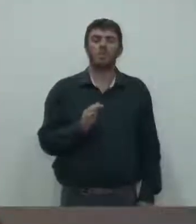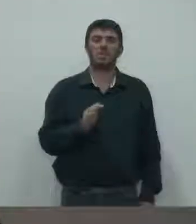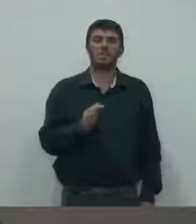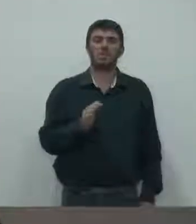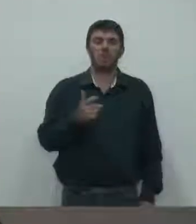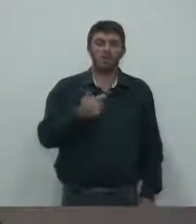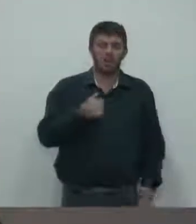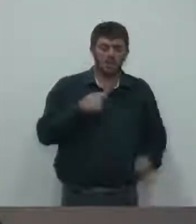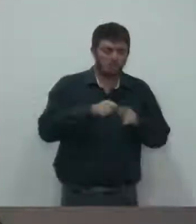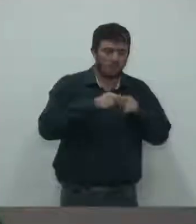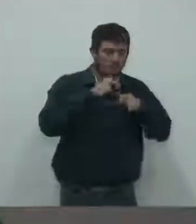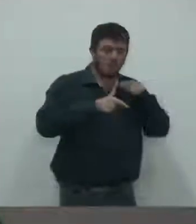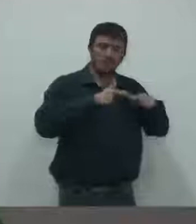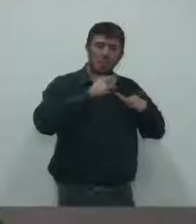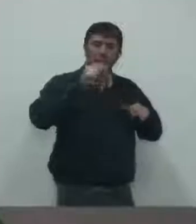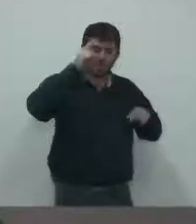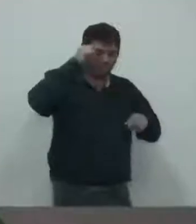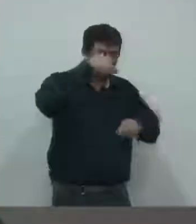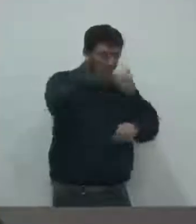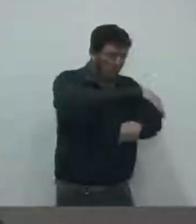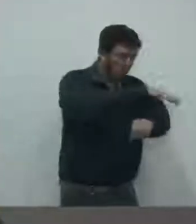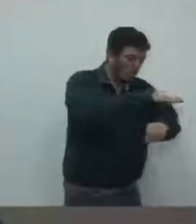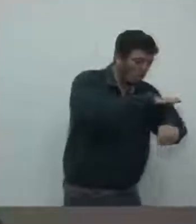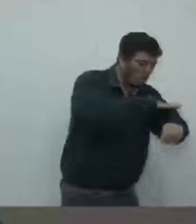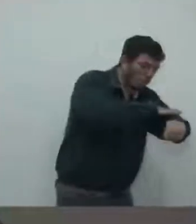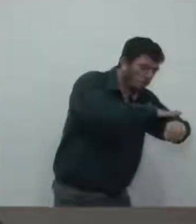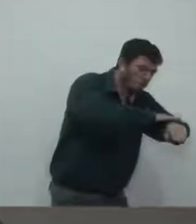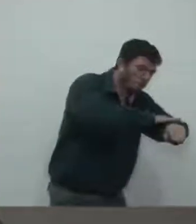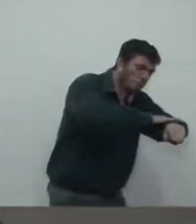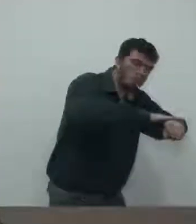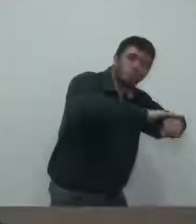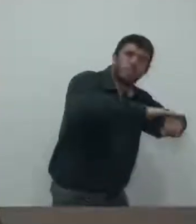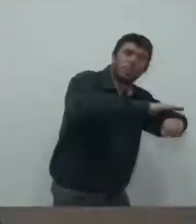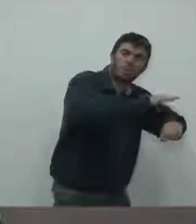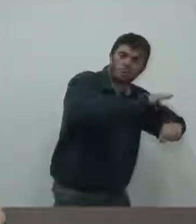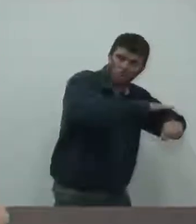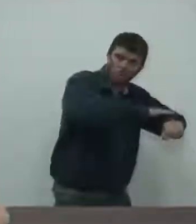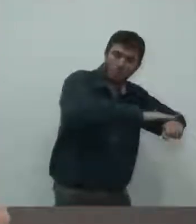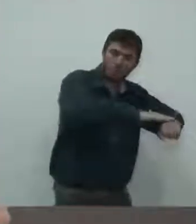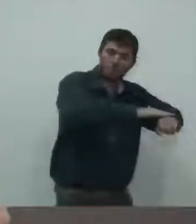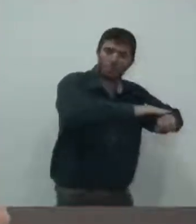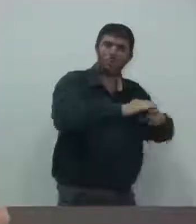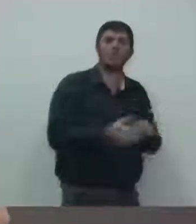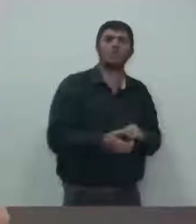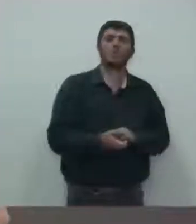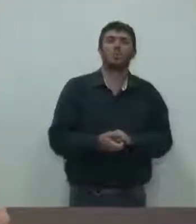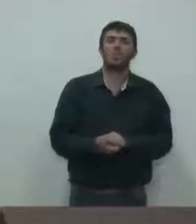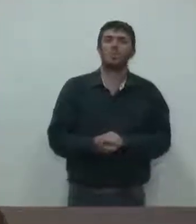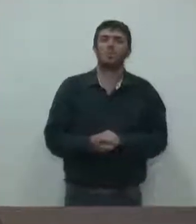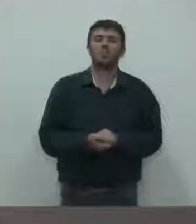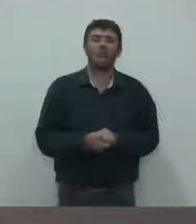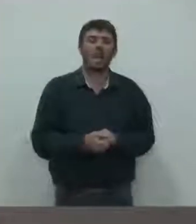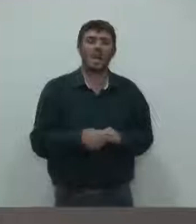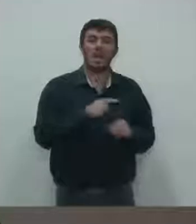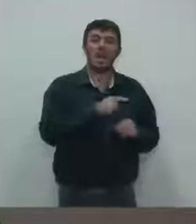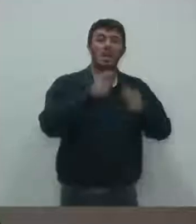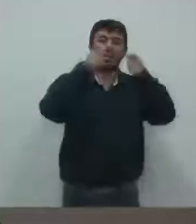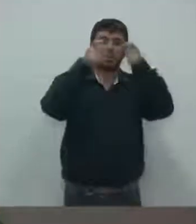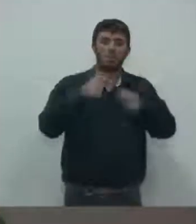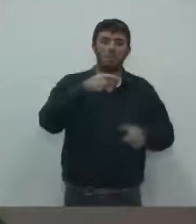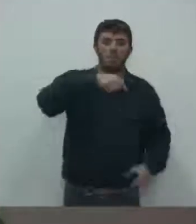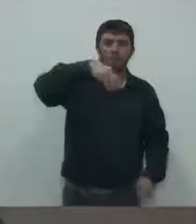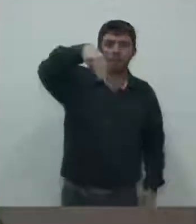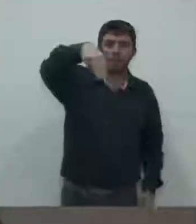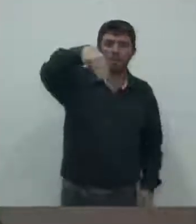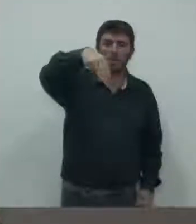quem conhece um pouquinho da Estrada da Capela, descendo sentido Altos Morumbi, tem uma valeta ali, um afundamento de asfalto,